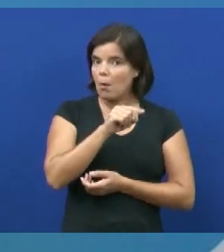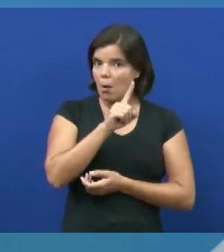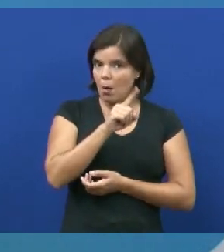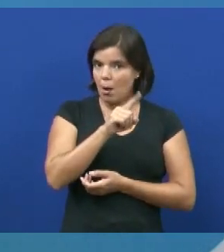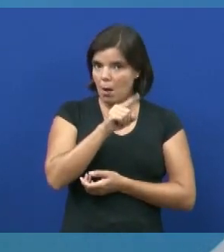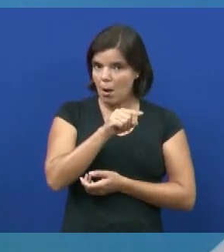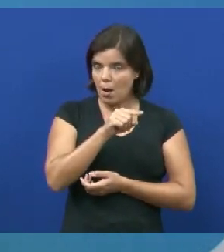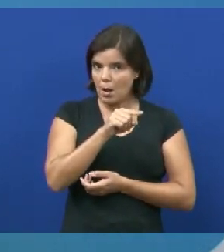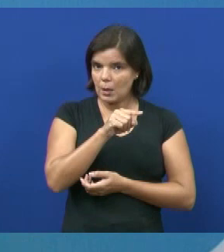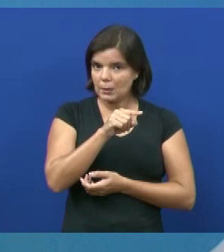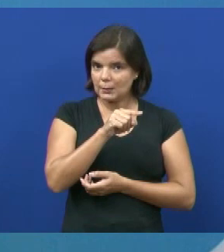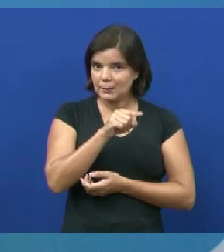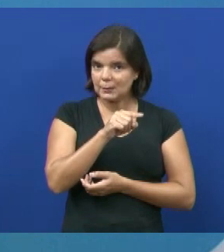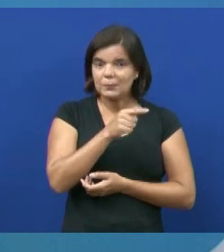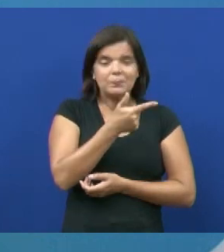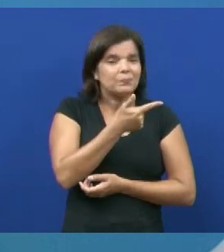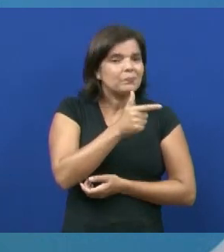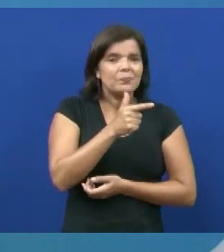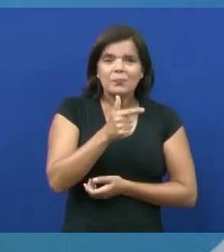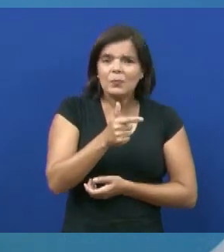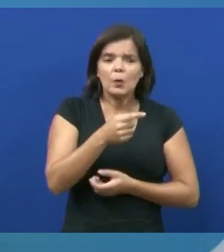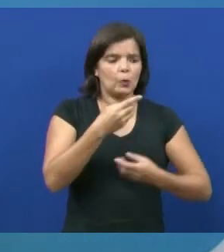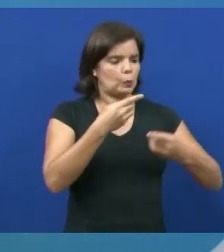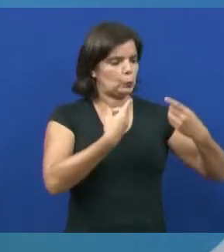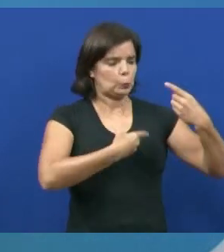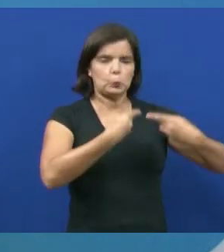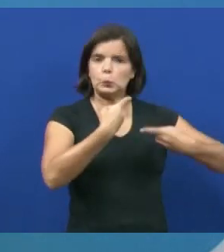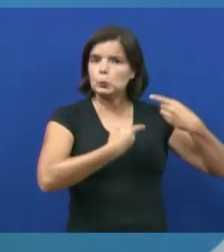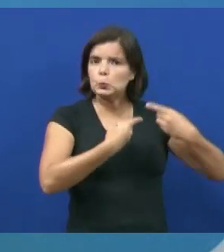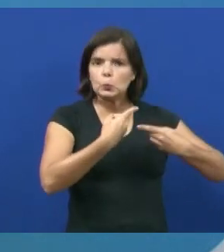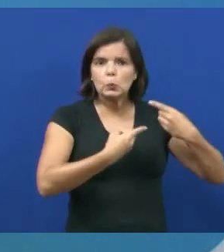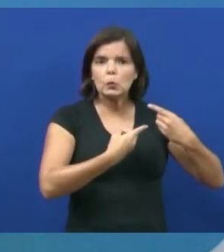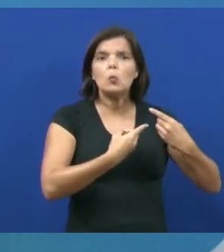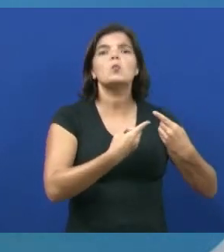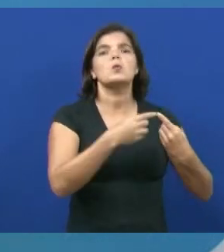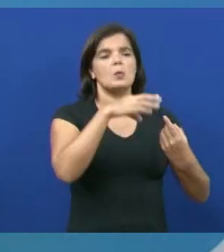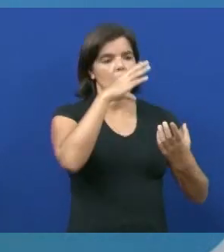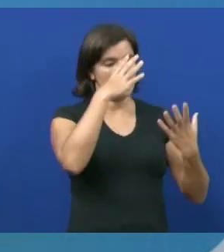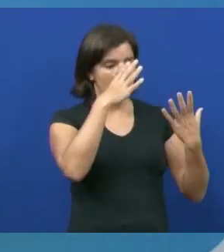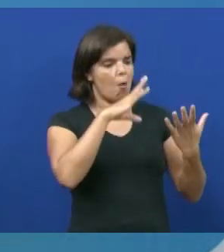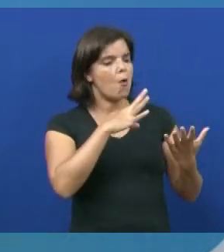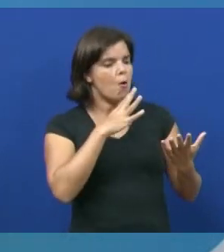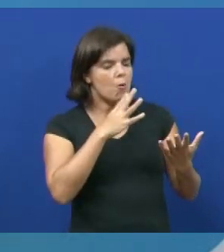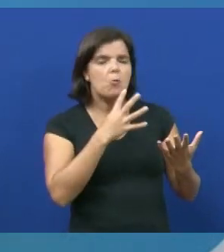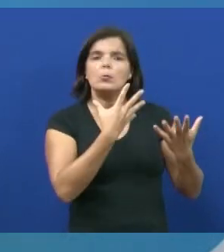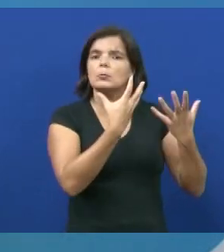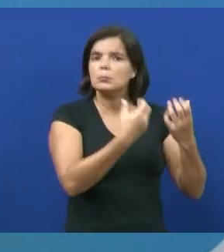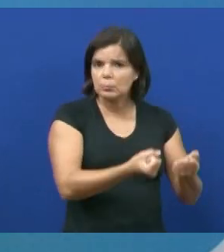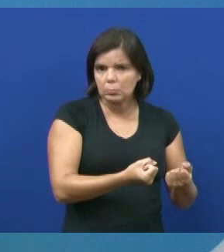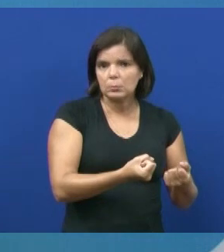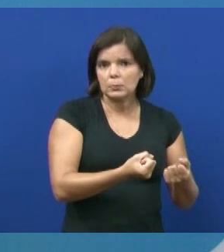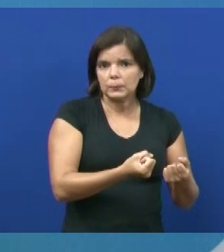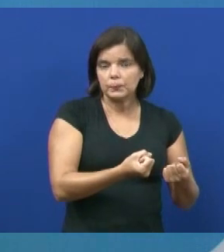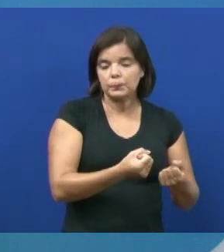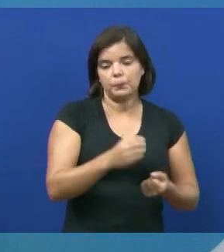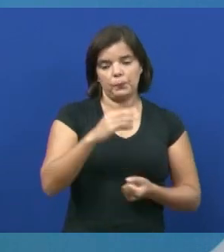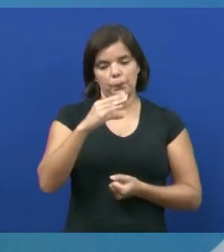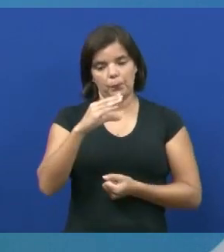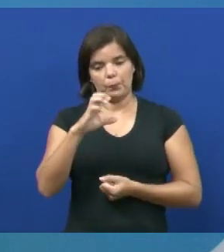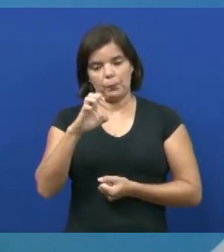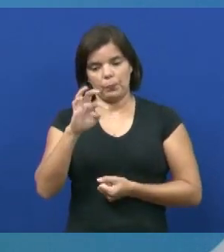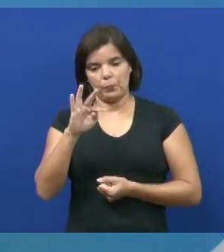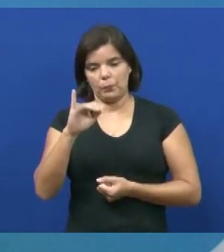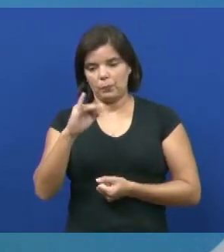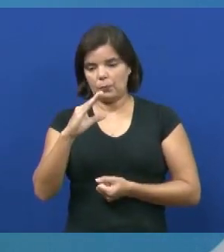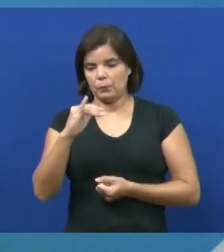né, que não se discute, aquele tipo de conhecimento que não há espaço para discussão,